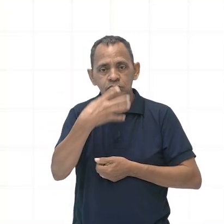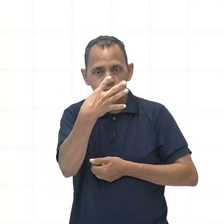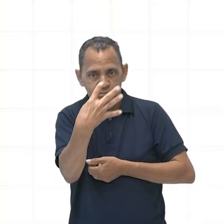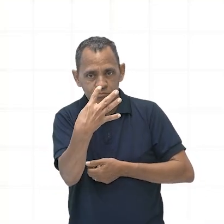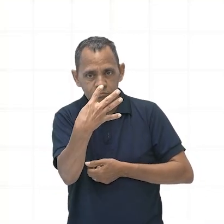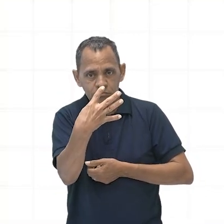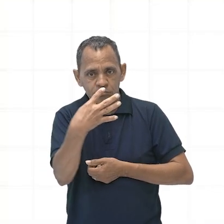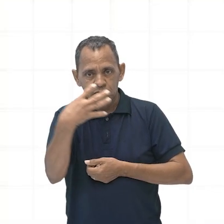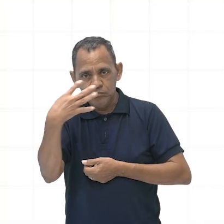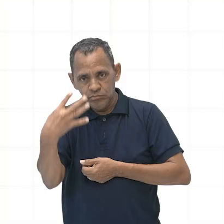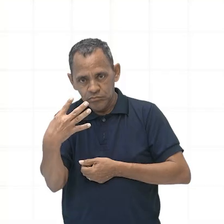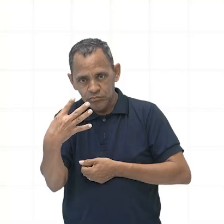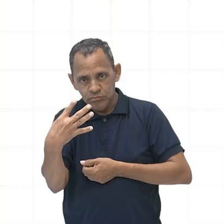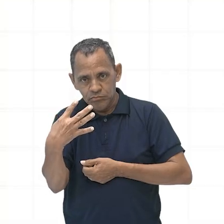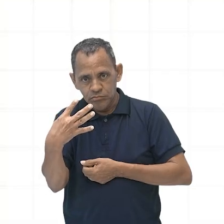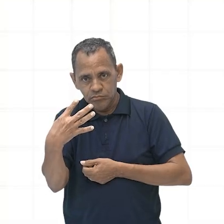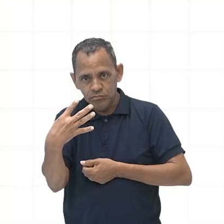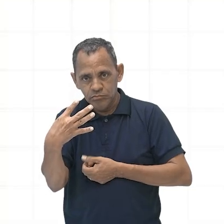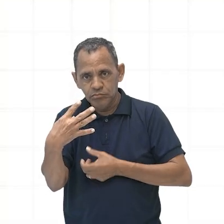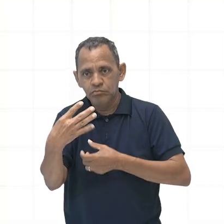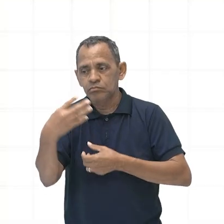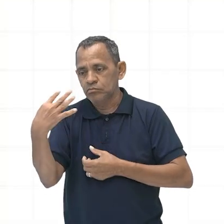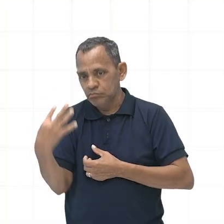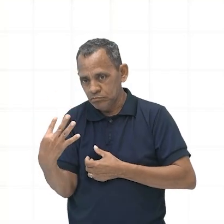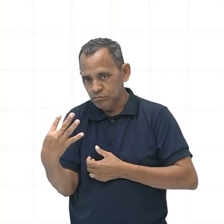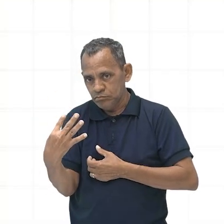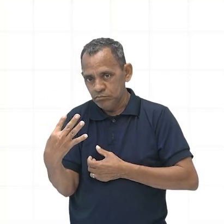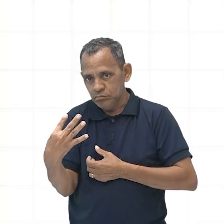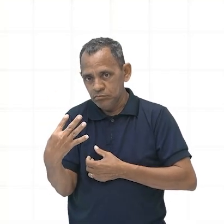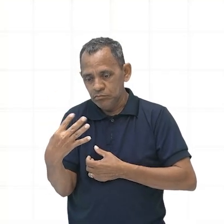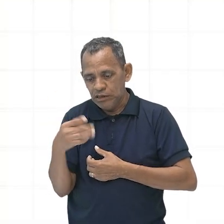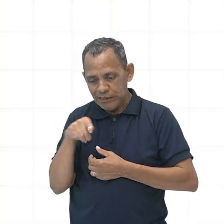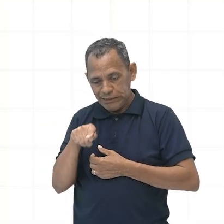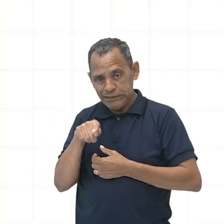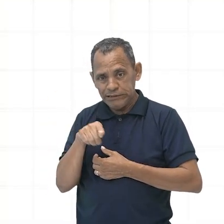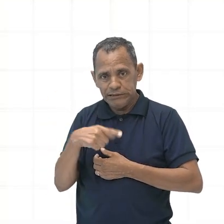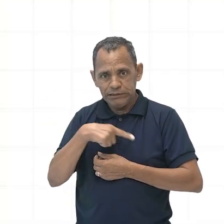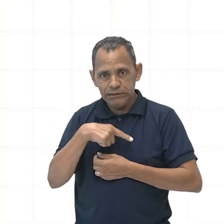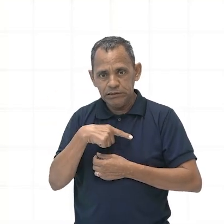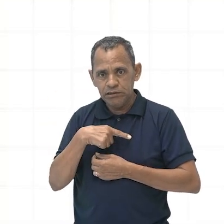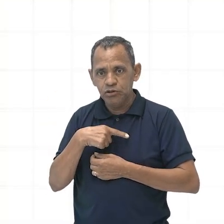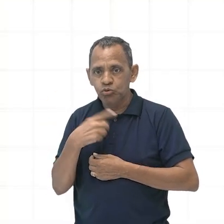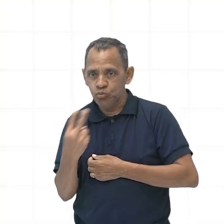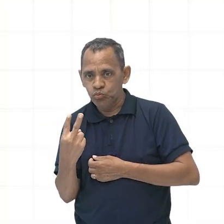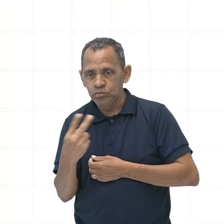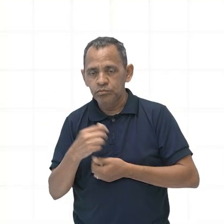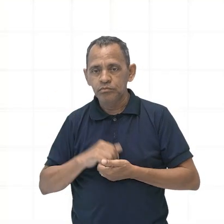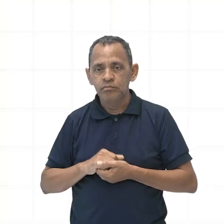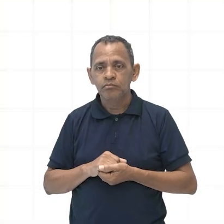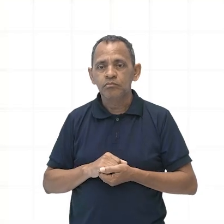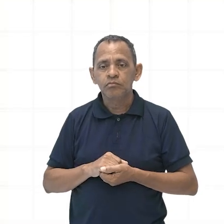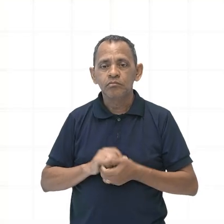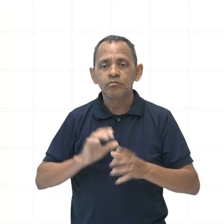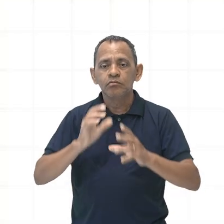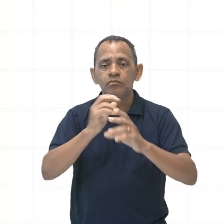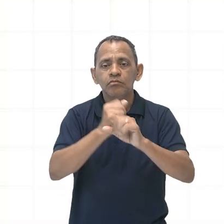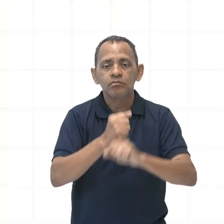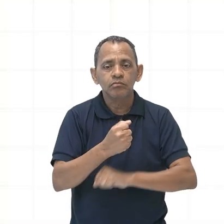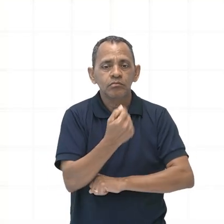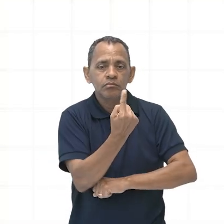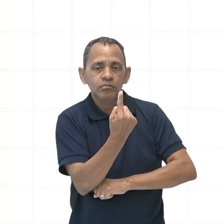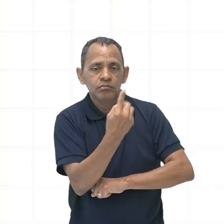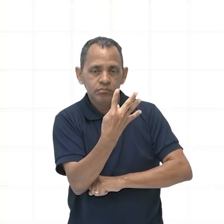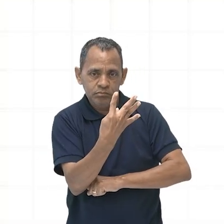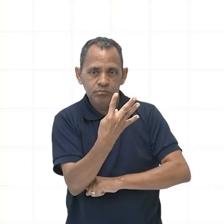4, completo 4, e aqui eu tenho só a metade, 2. Então, aqui eu tenho um total de